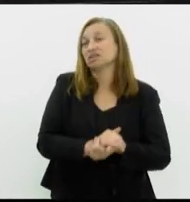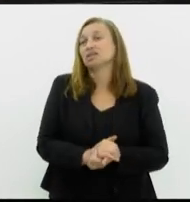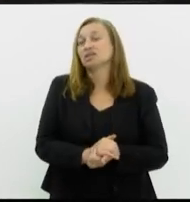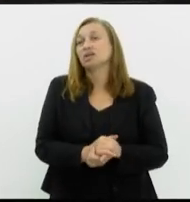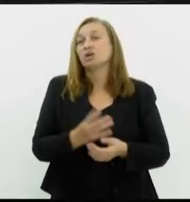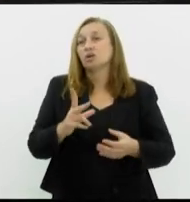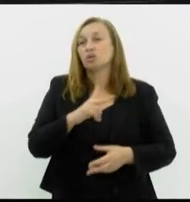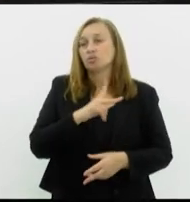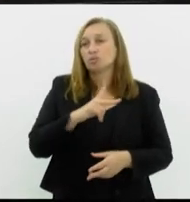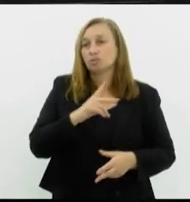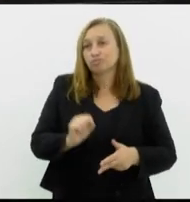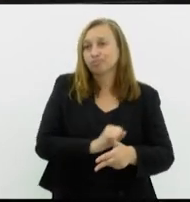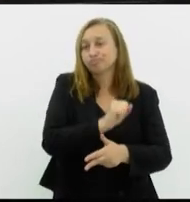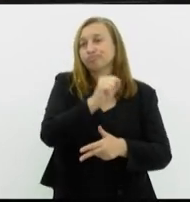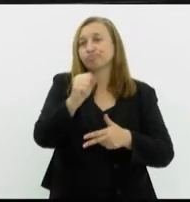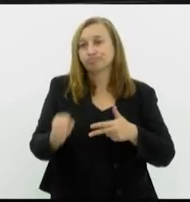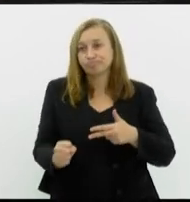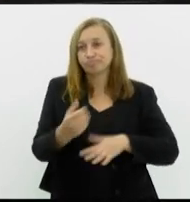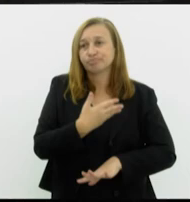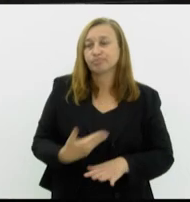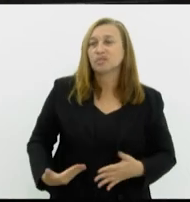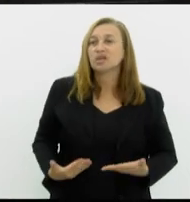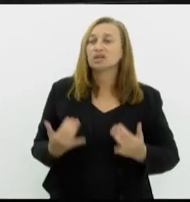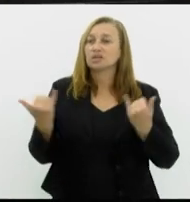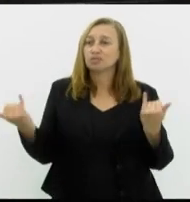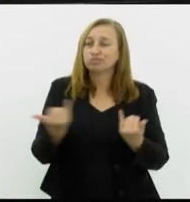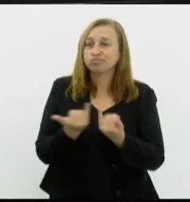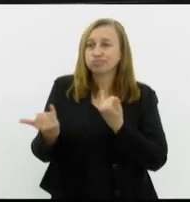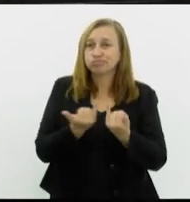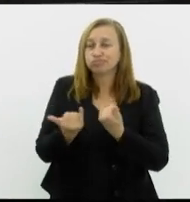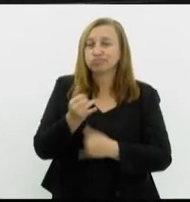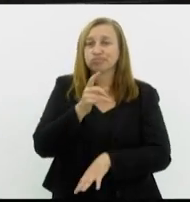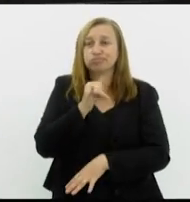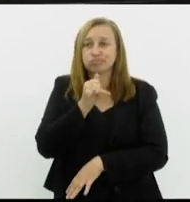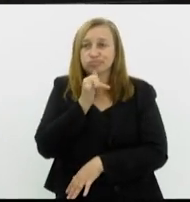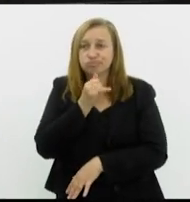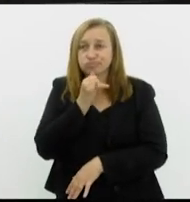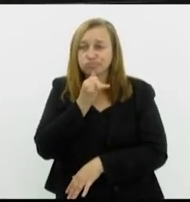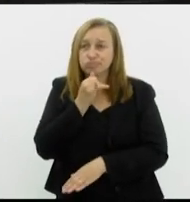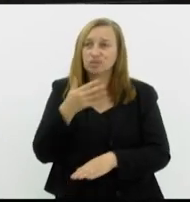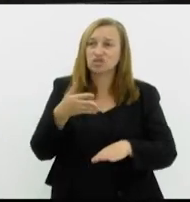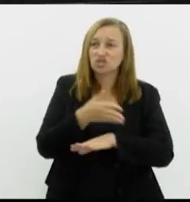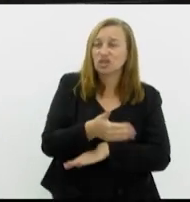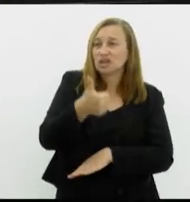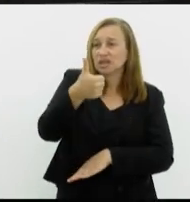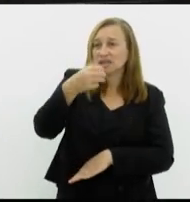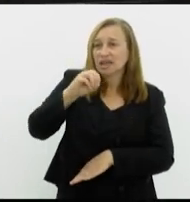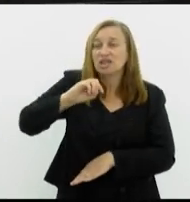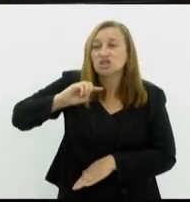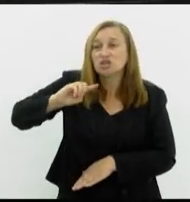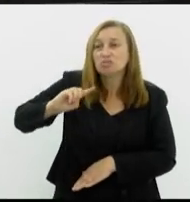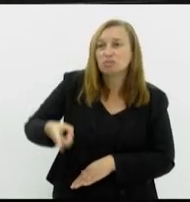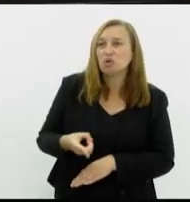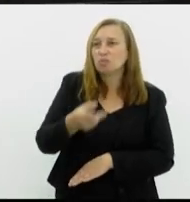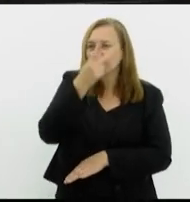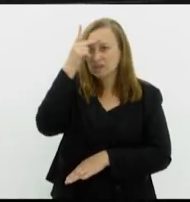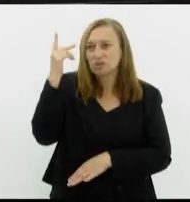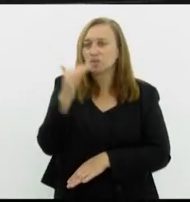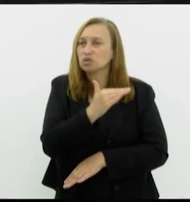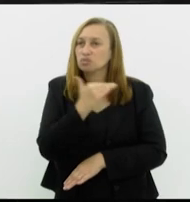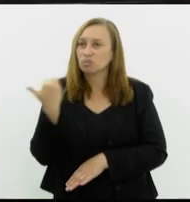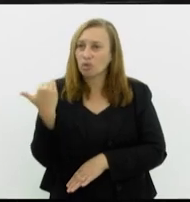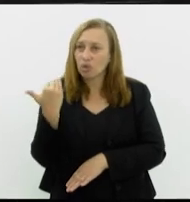próprio poder público. Trazer aqui os dados terríveis da gente ter chegado a 10 mil pessoas